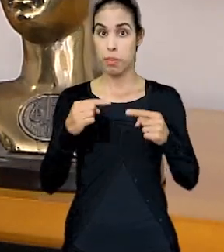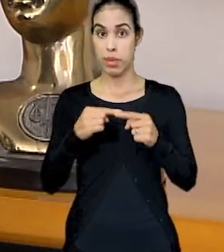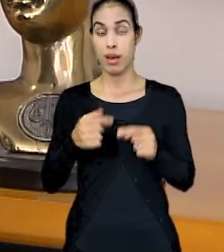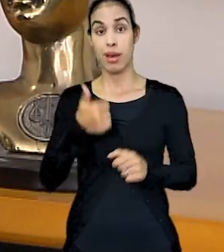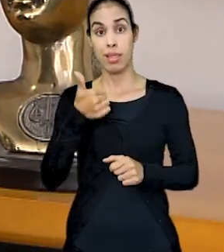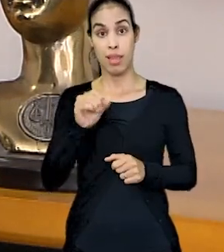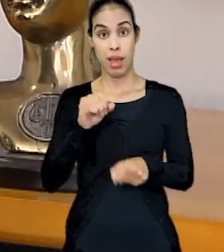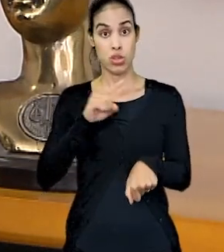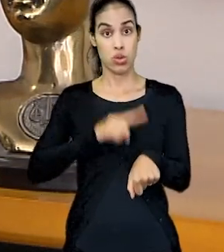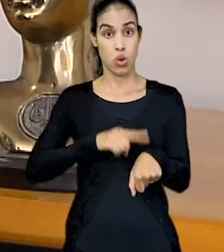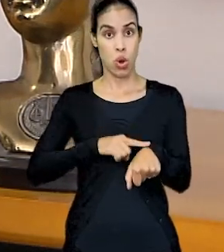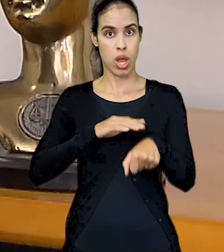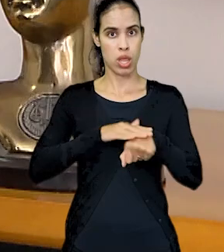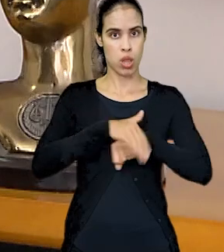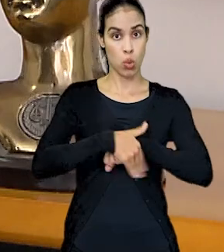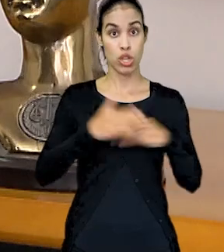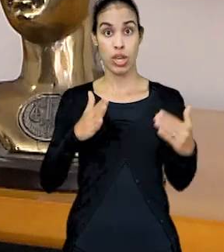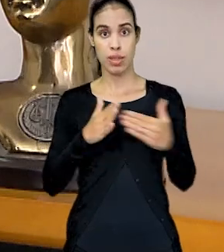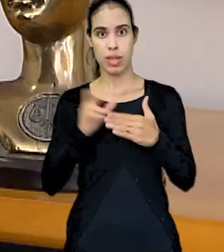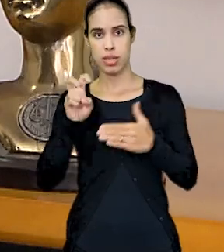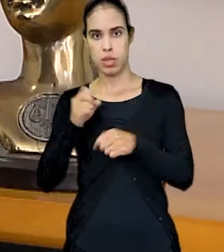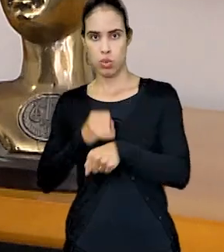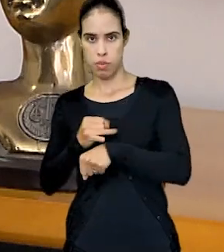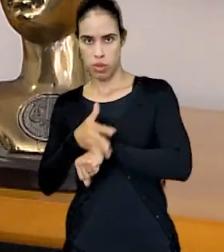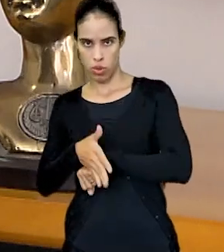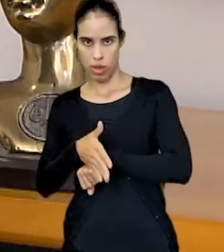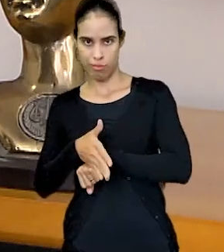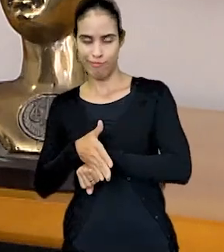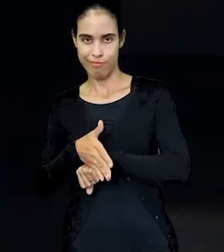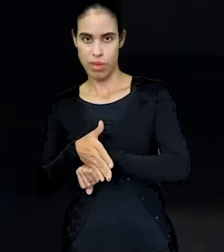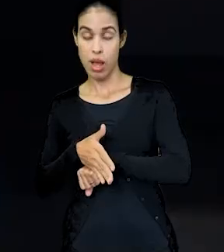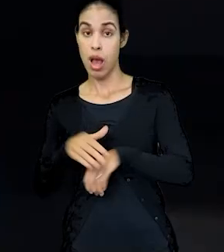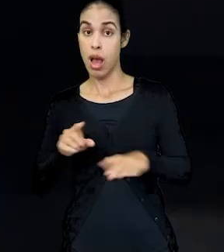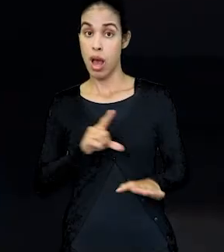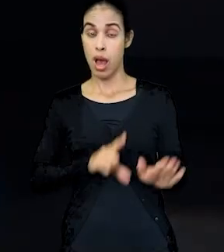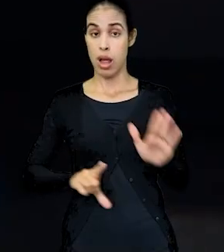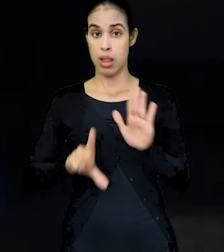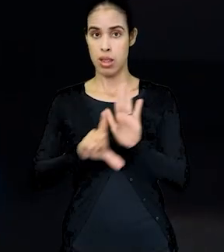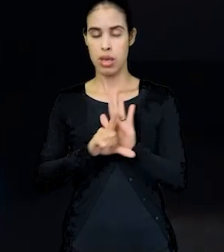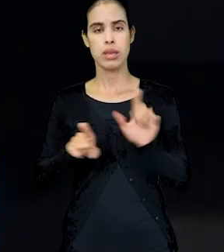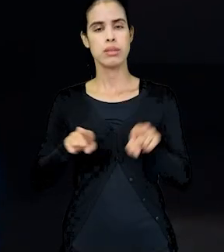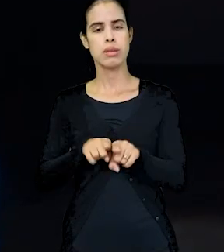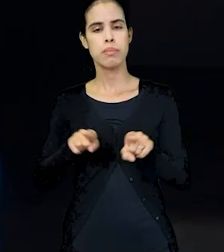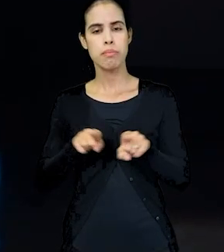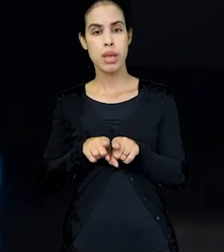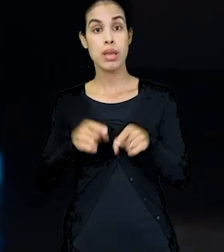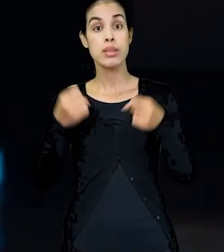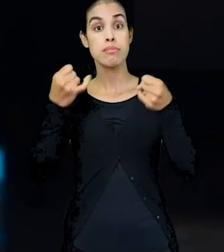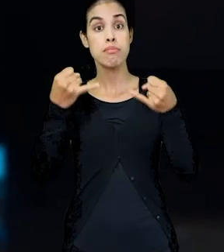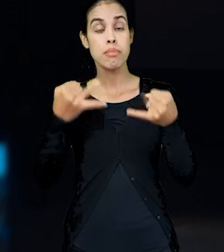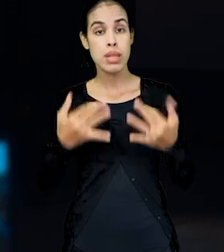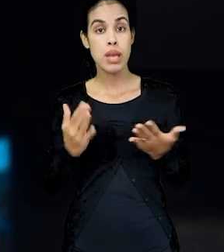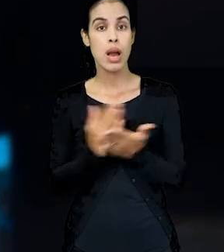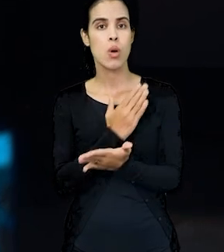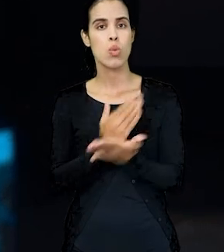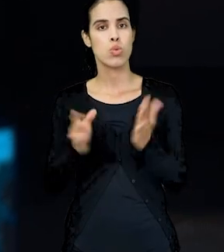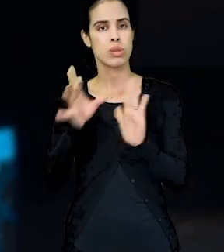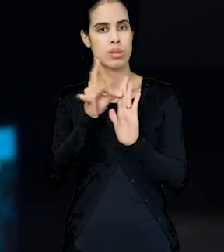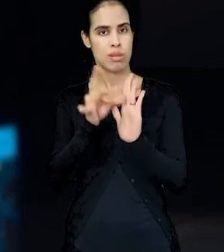10 horas da noite de um dia e 5 horas da manhã no dia seguinte. A lei estabelece algumas formas